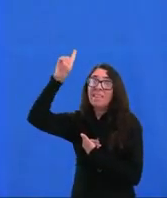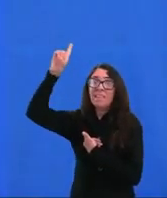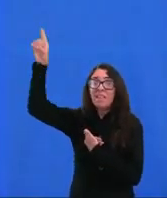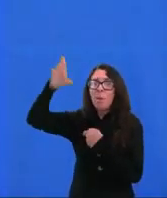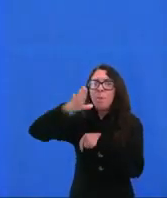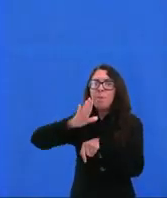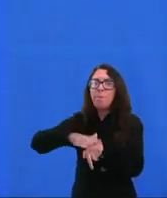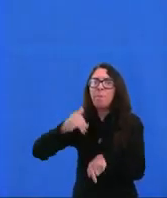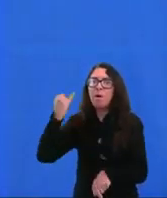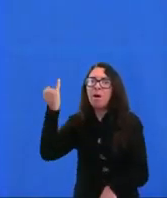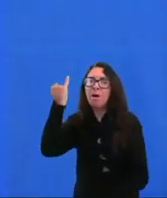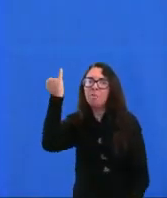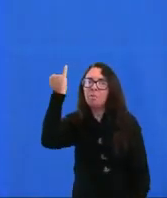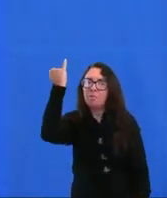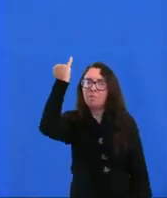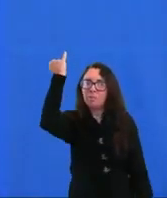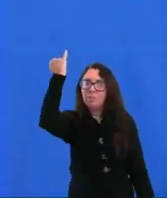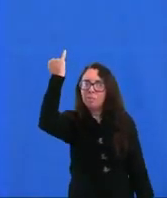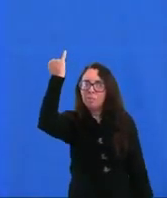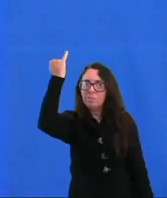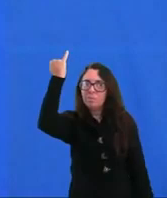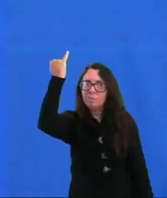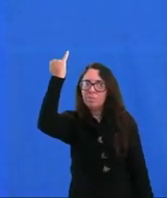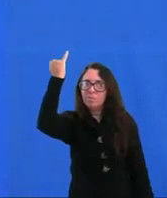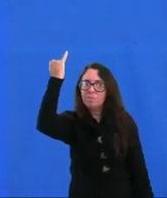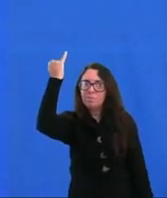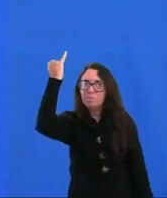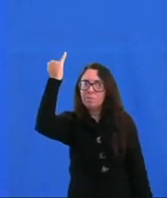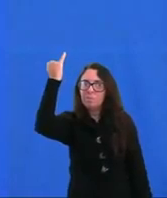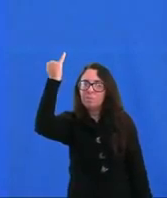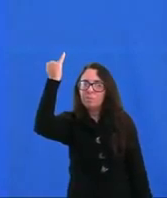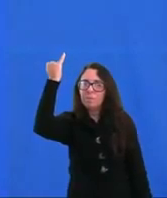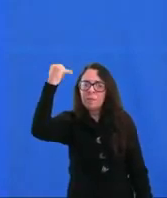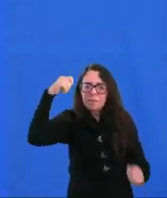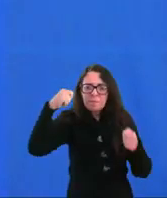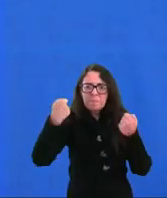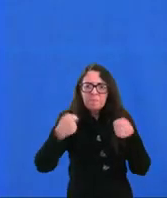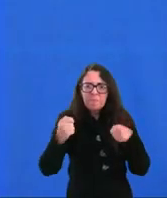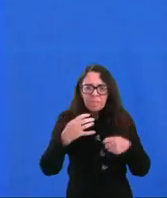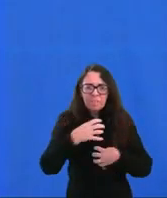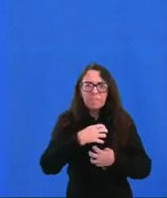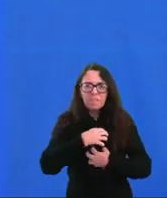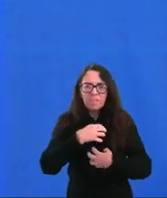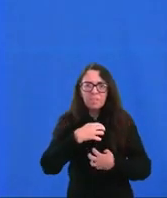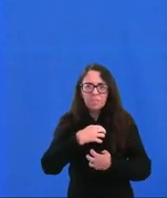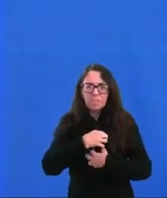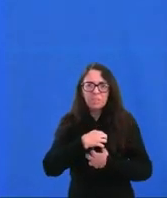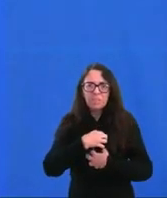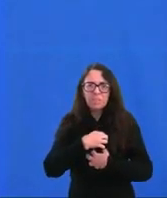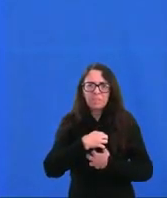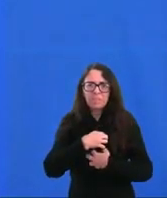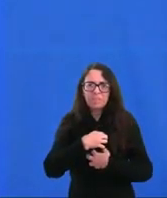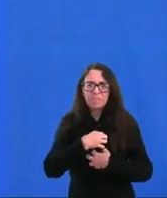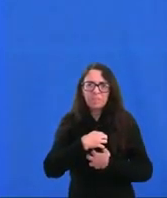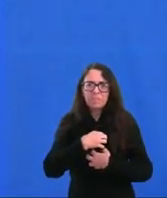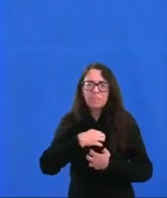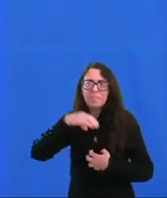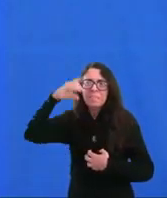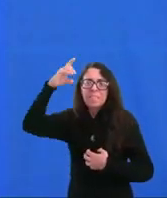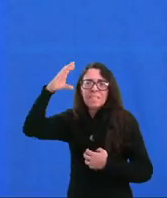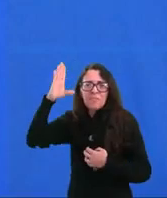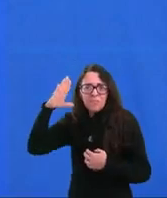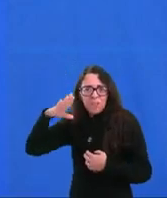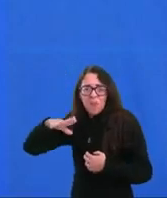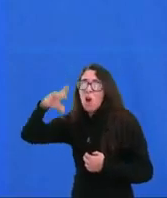dar crédito somente a Deus, que merece a glória do